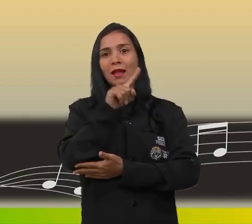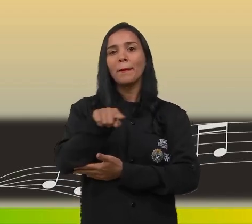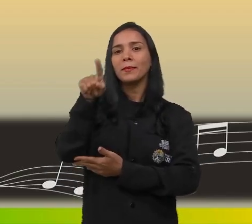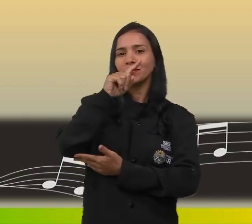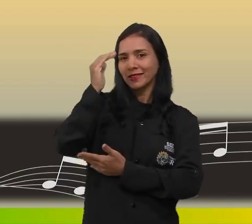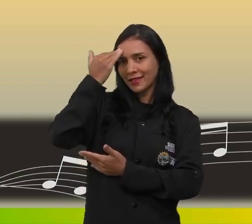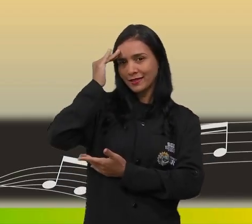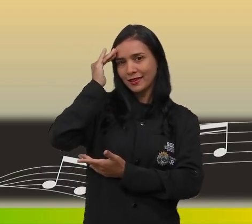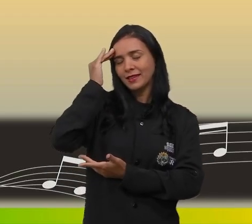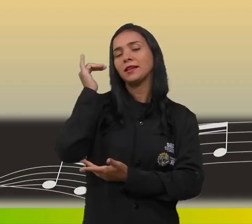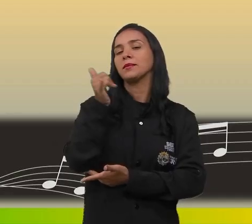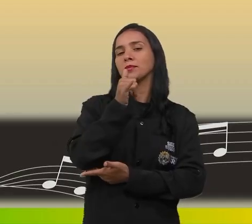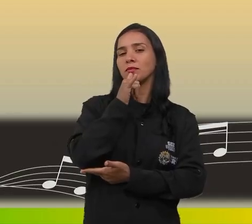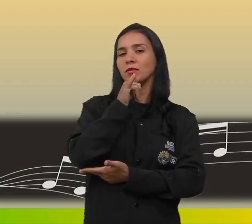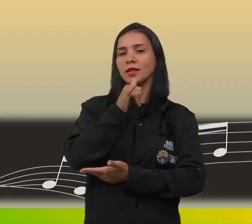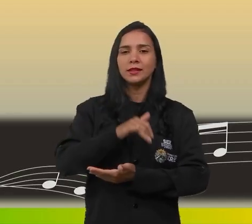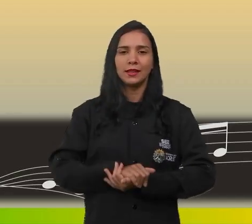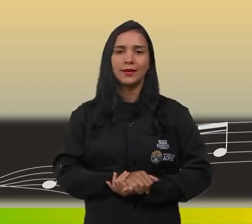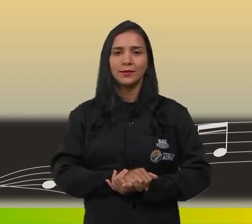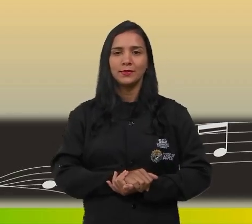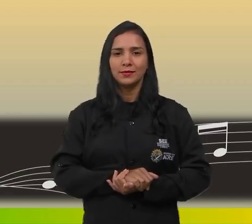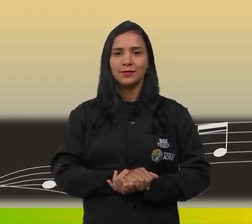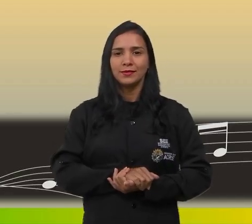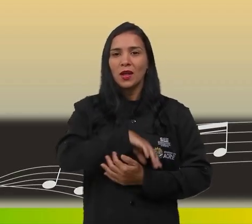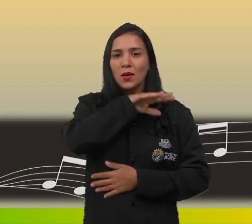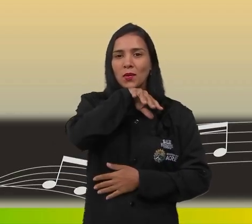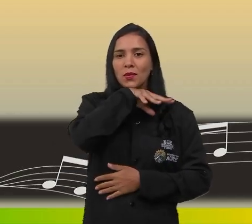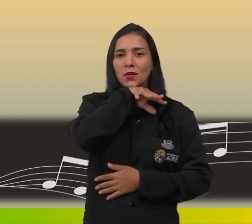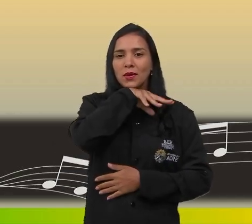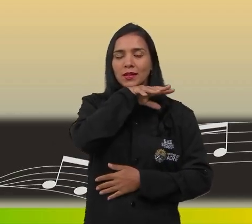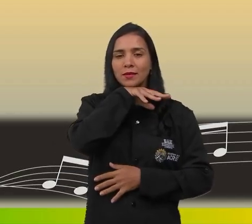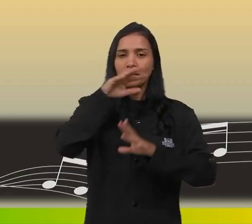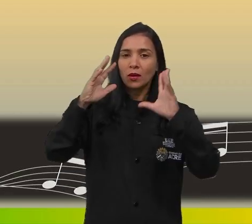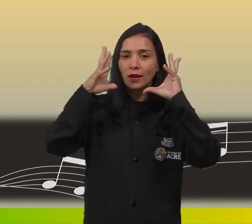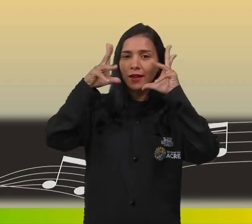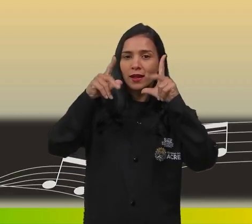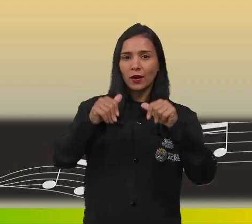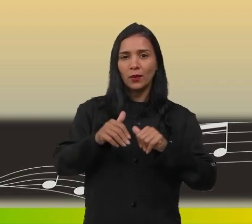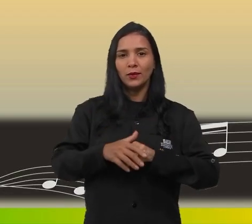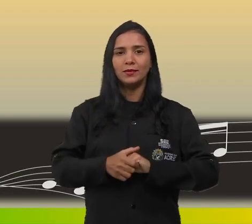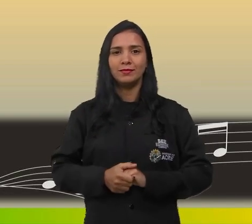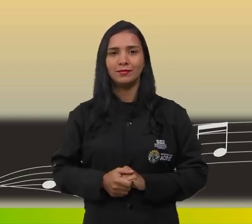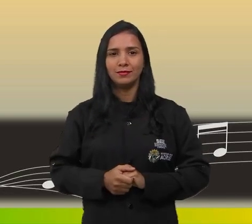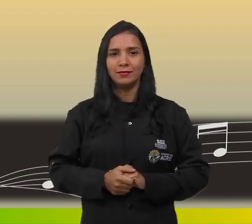de um leão, que é um som grave. Observe e ouçam.